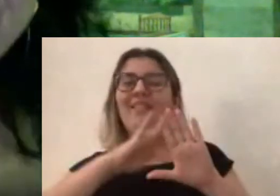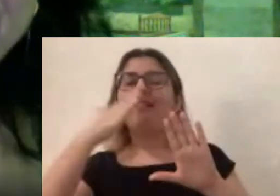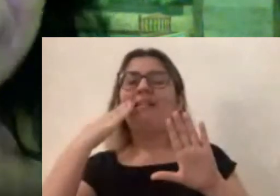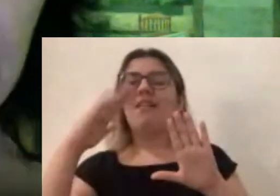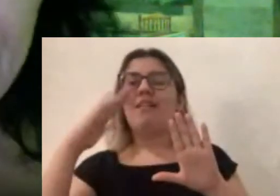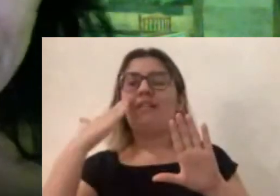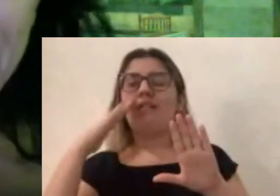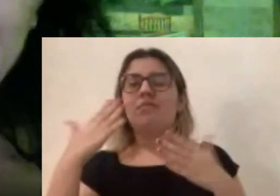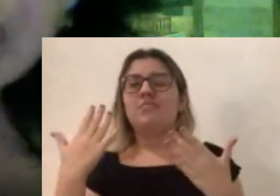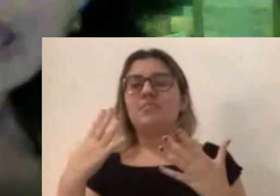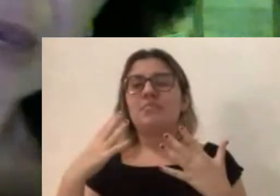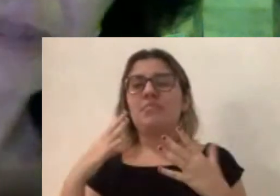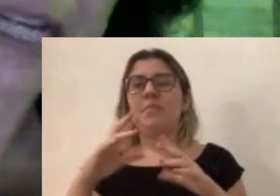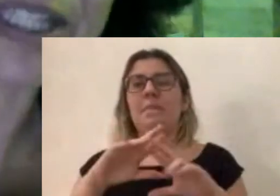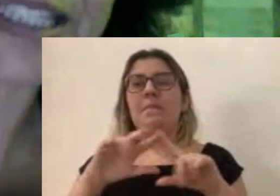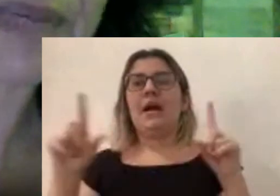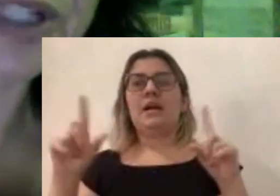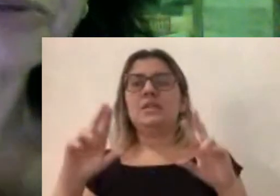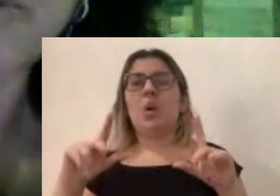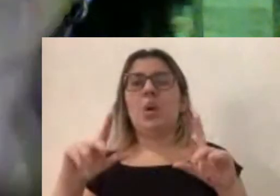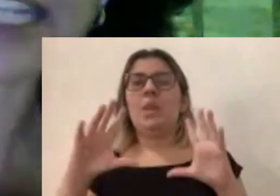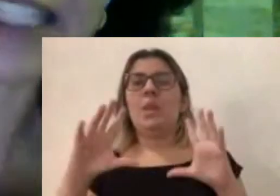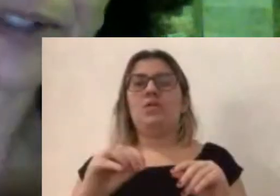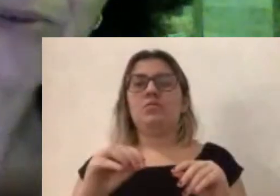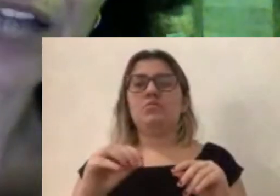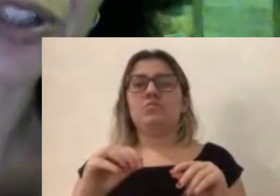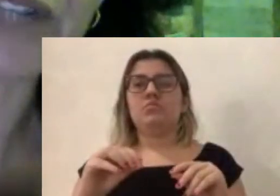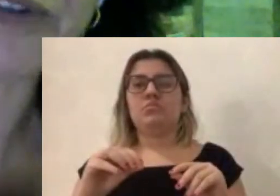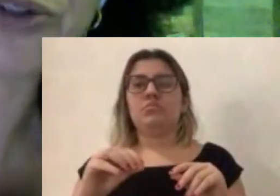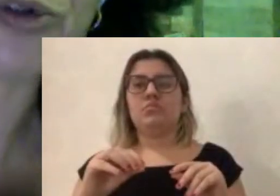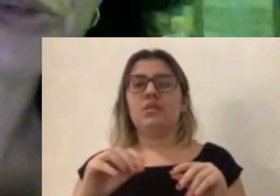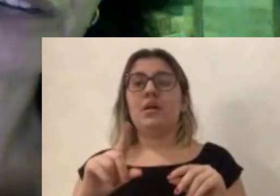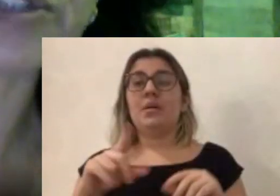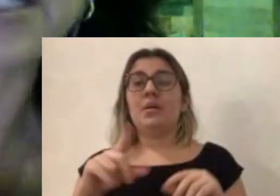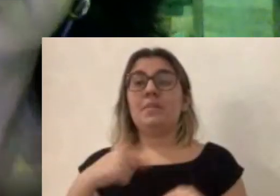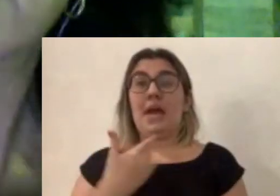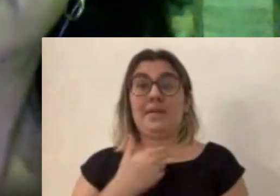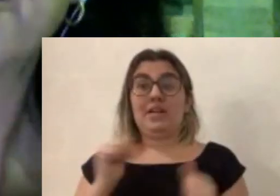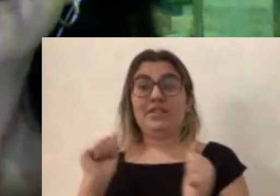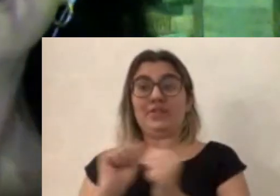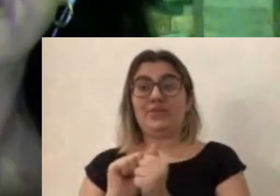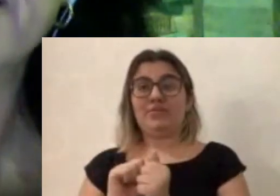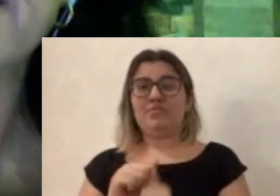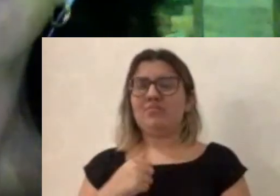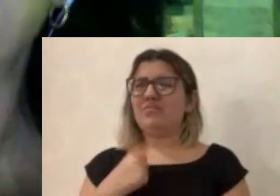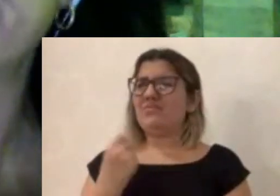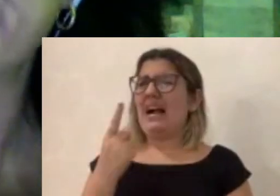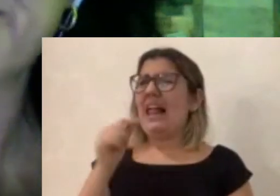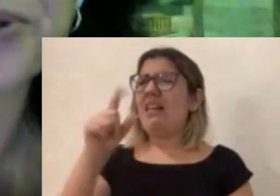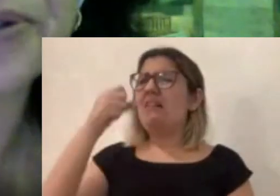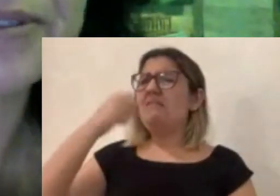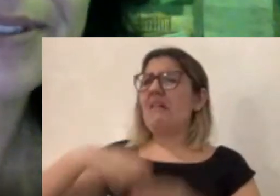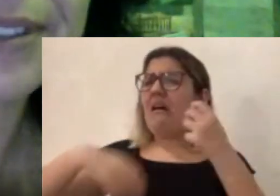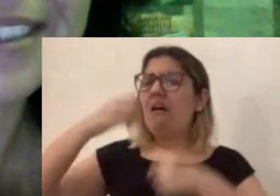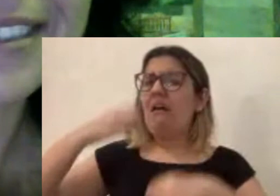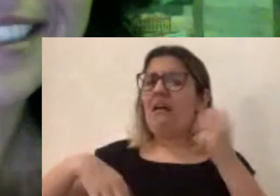Claro, não é para todos, porque a minha amiga, por exemplo, que não tem nada a ver com arte, que estava junto comigo, ela falou assim, falou tanto que ia dançar, e por que, que não